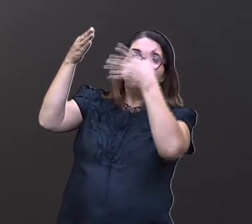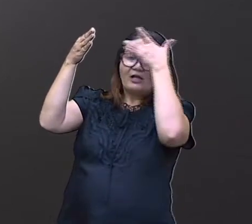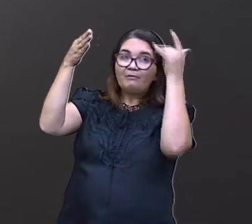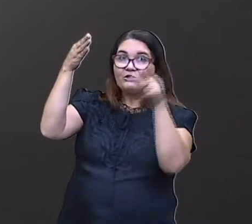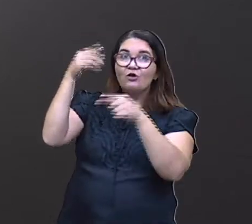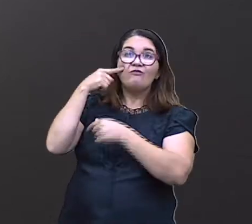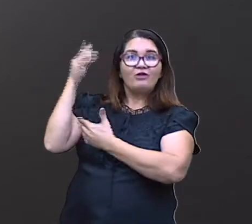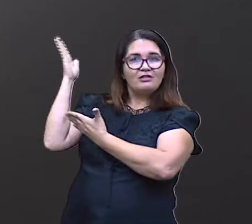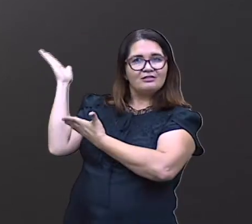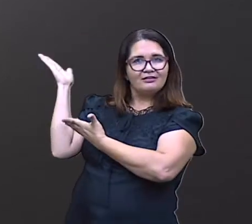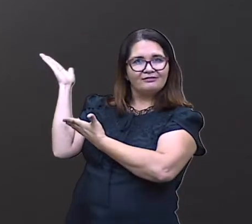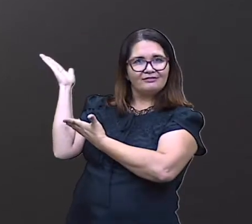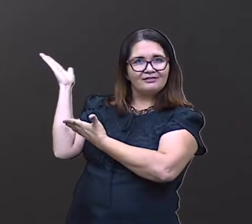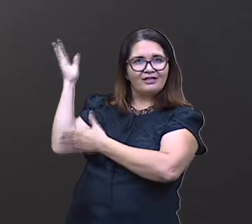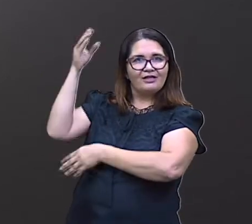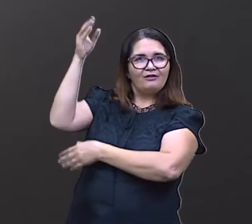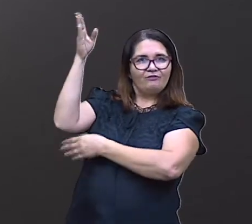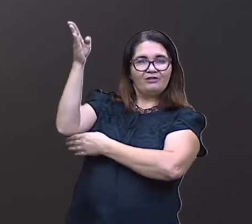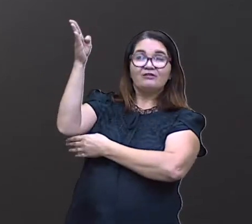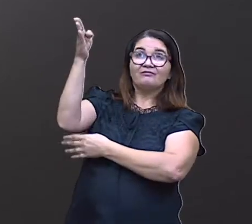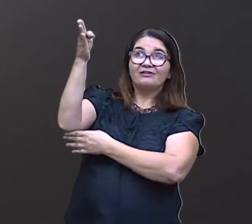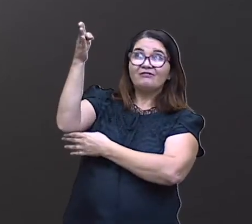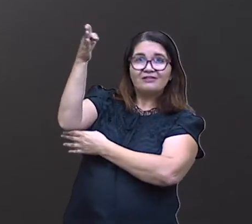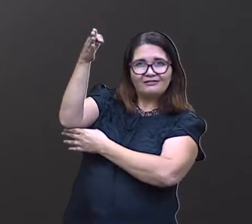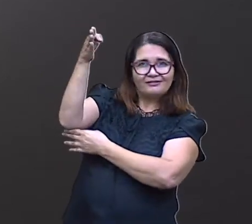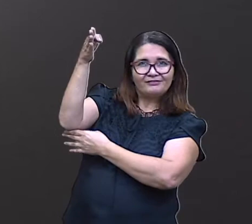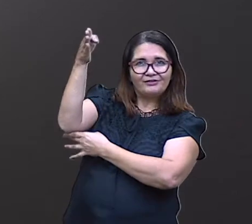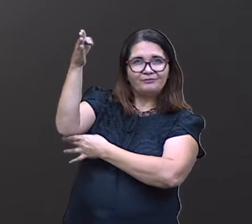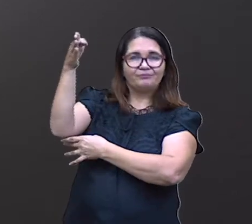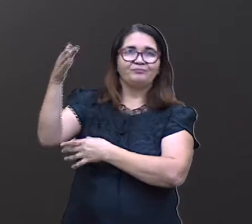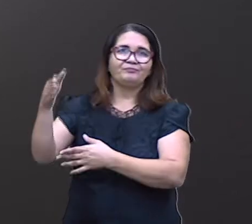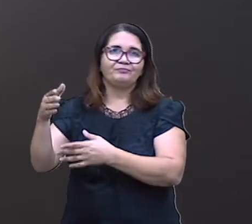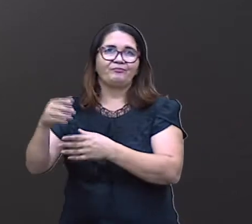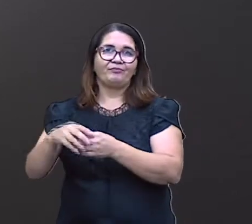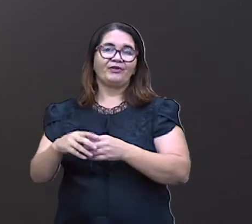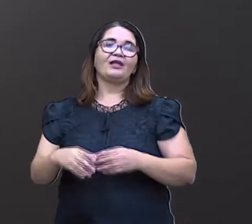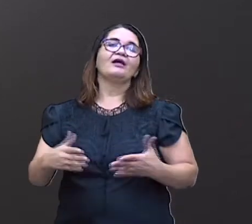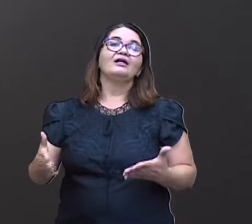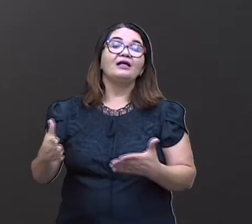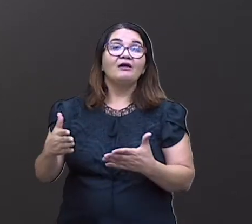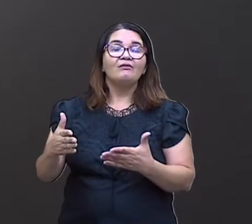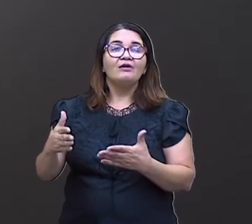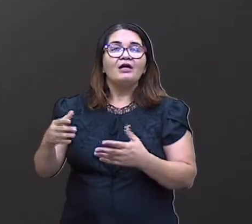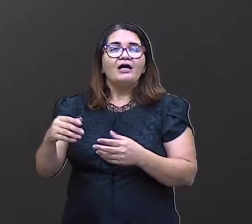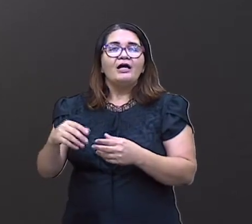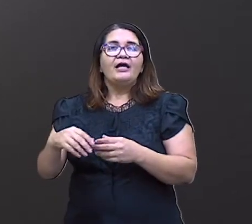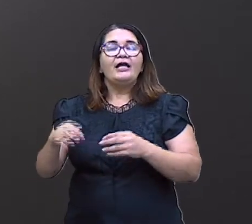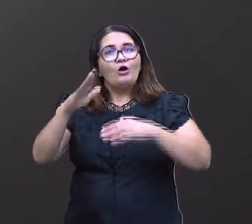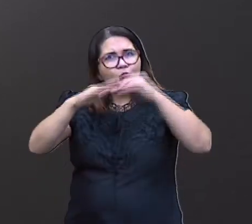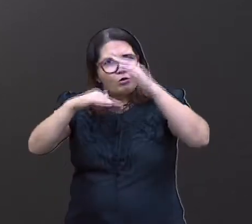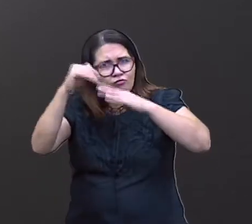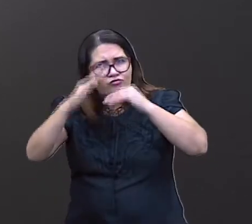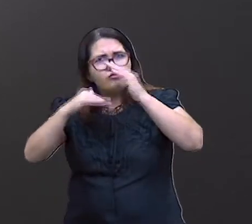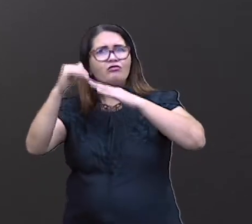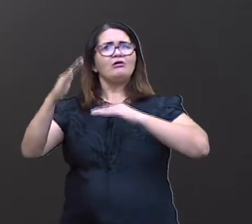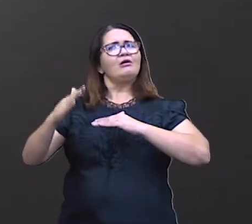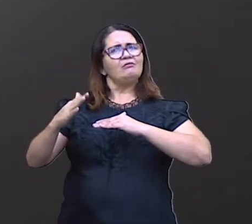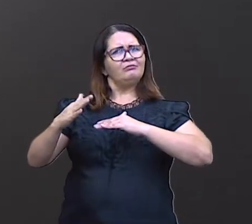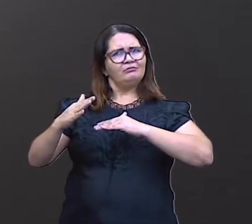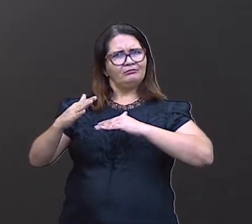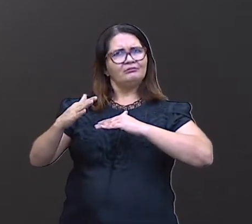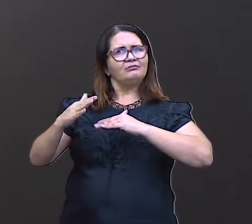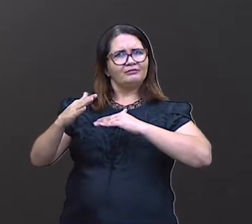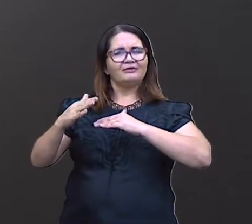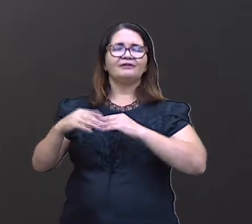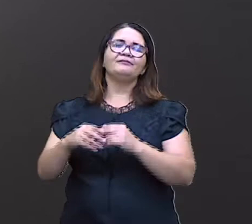negócio aí, esse boom, que se chama, essa pessoa ela se chama o quê? Aparador de boom. Ele está fora da cena. Ele não está participando da